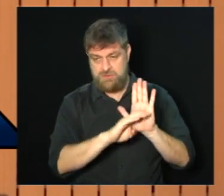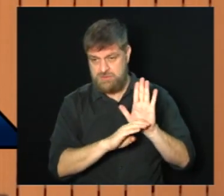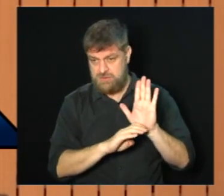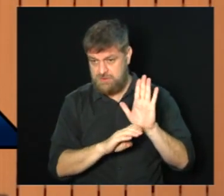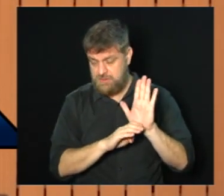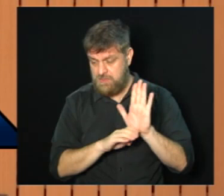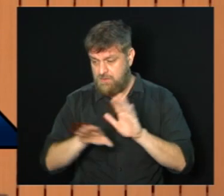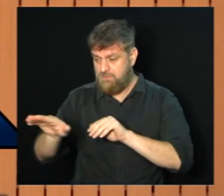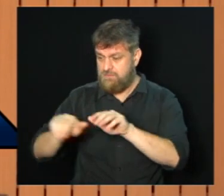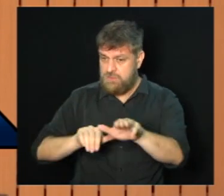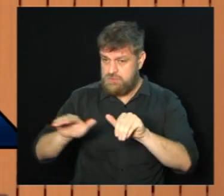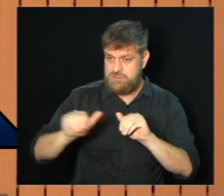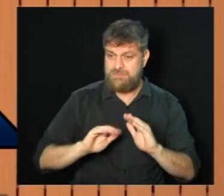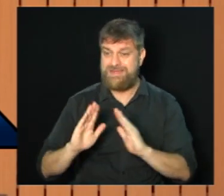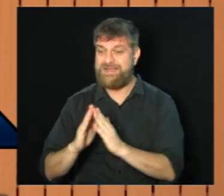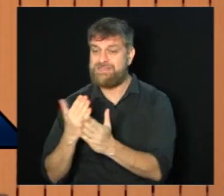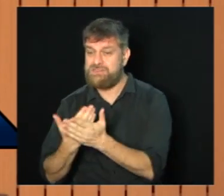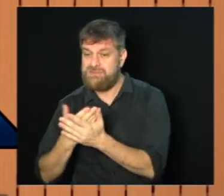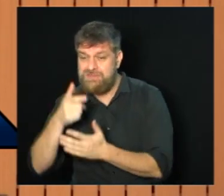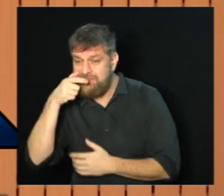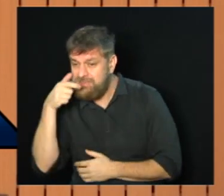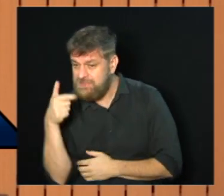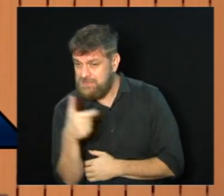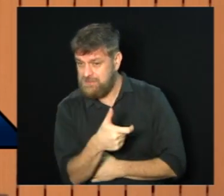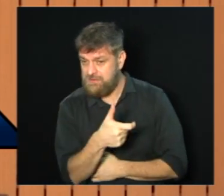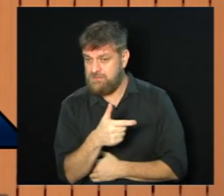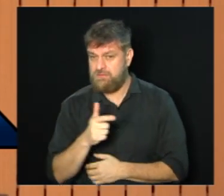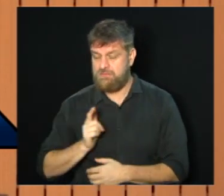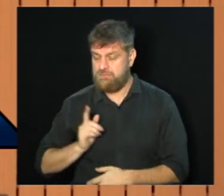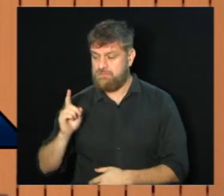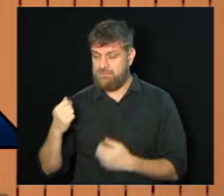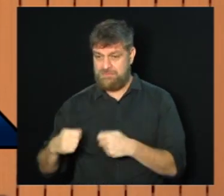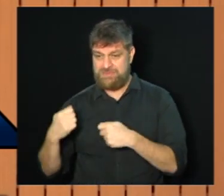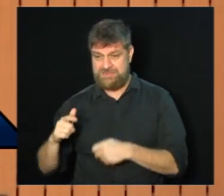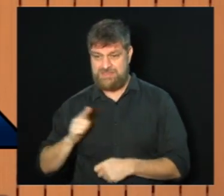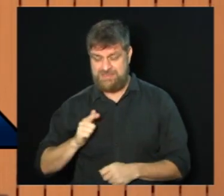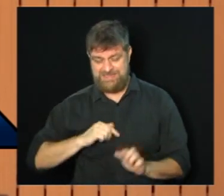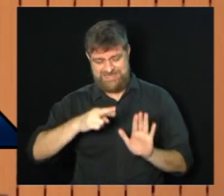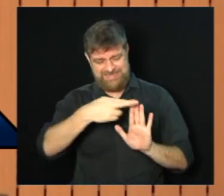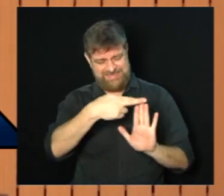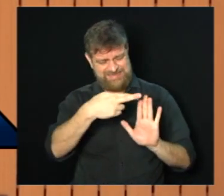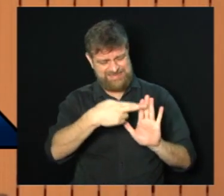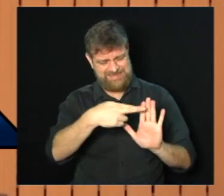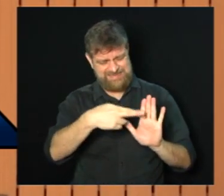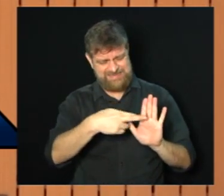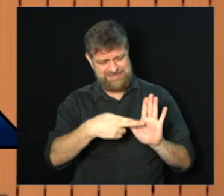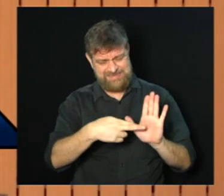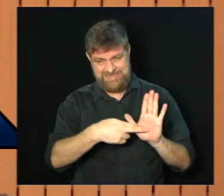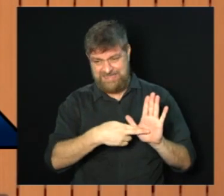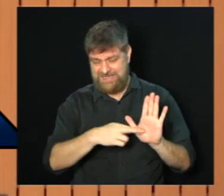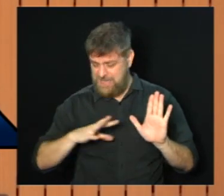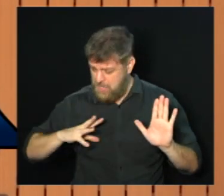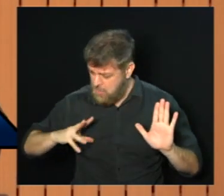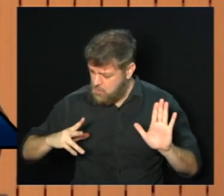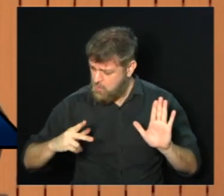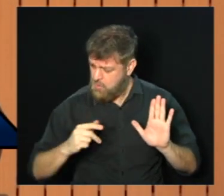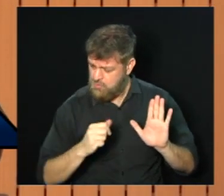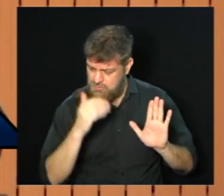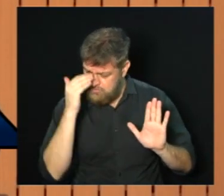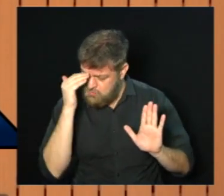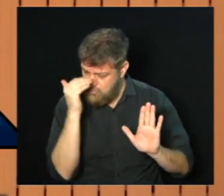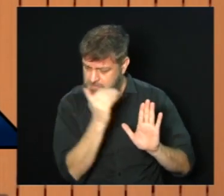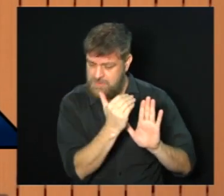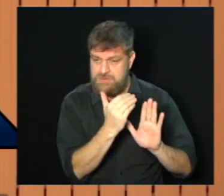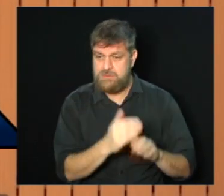as escolas que se interessarem deverão se habilitar e atender a todos esses critérios. Então, eu